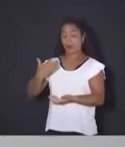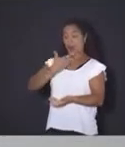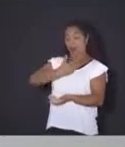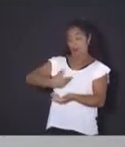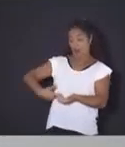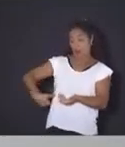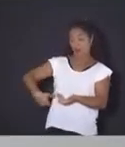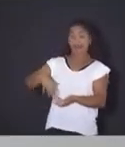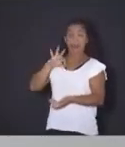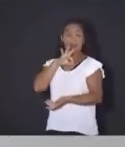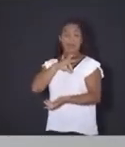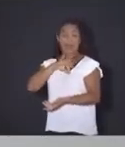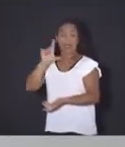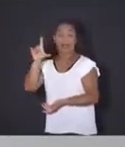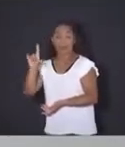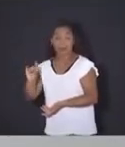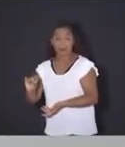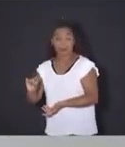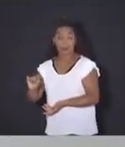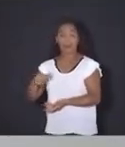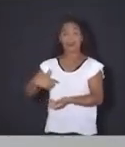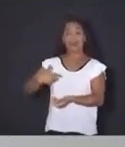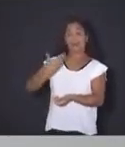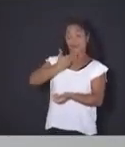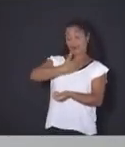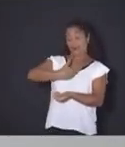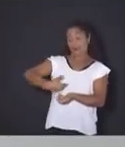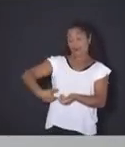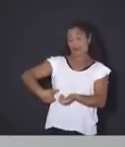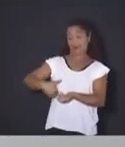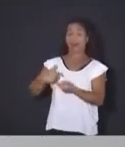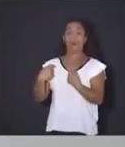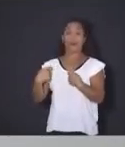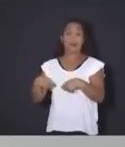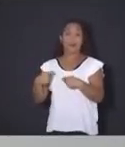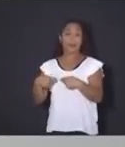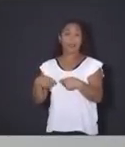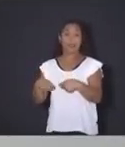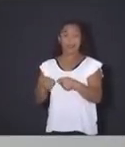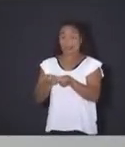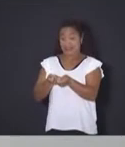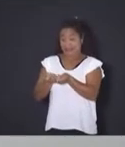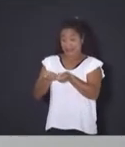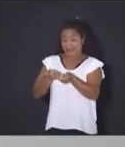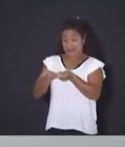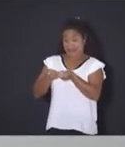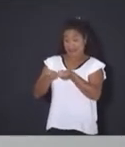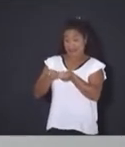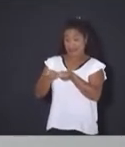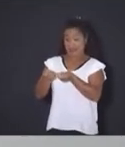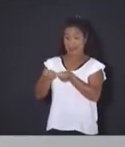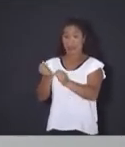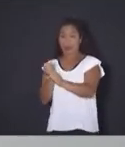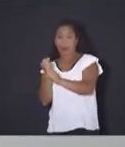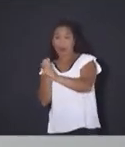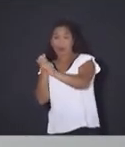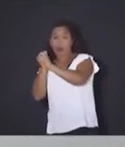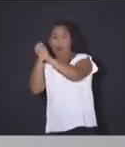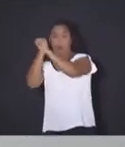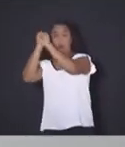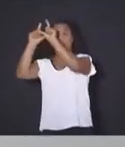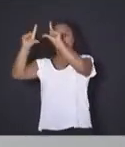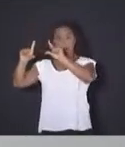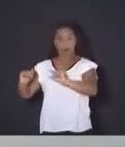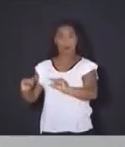gastos com salários o governo deveria conter a expansão dos das obras públicas o